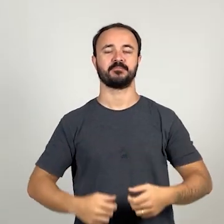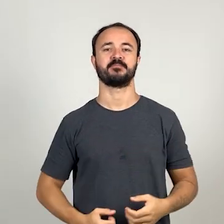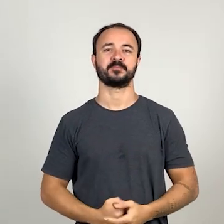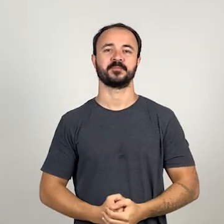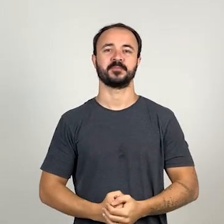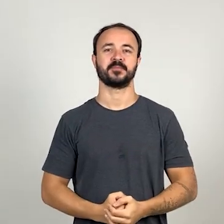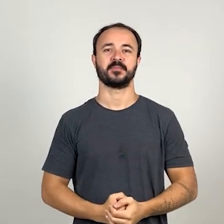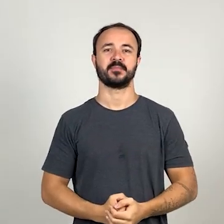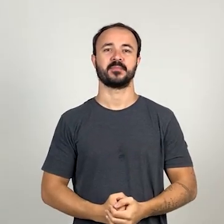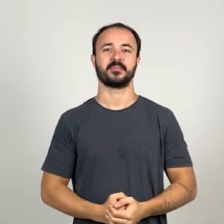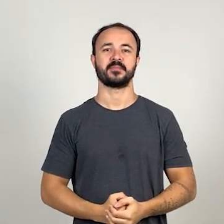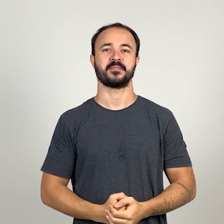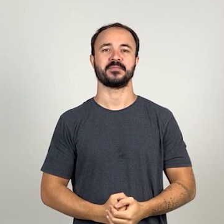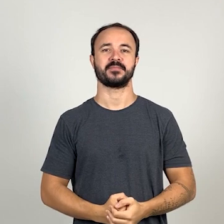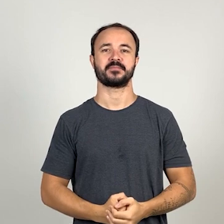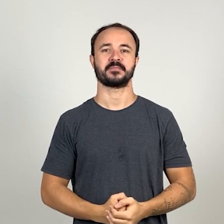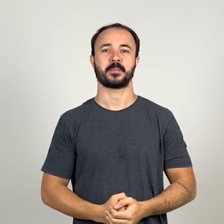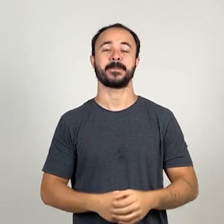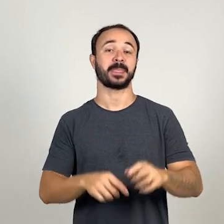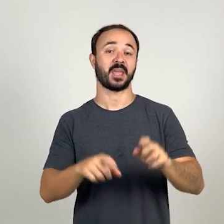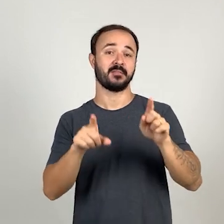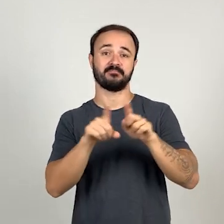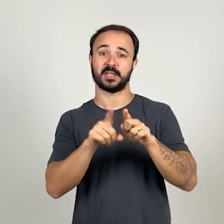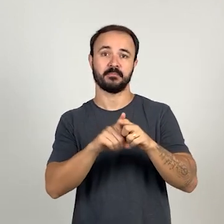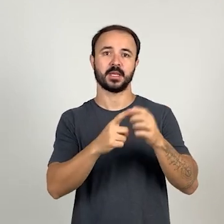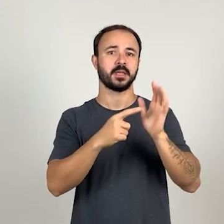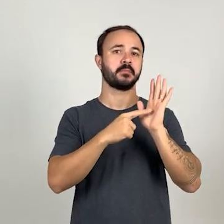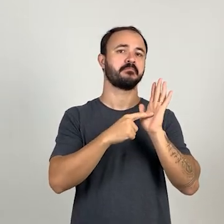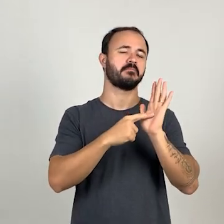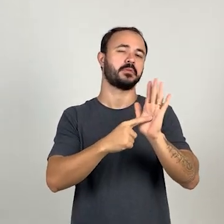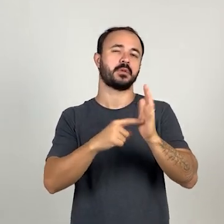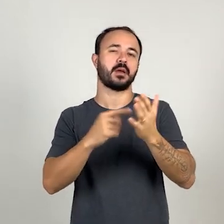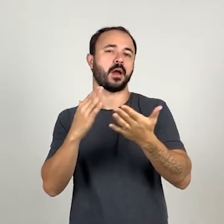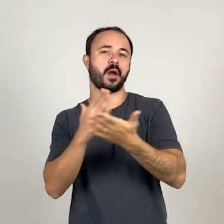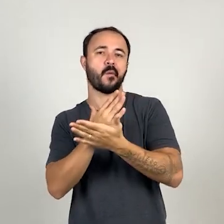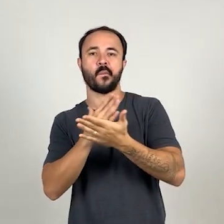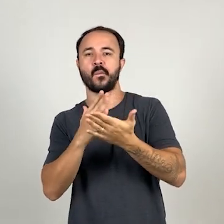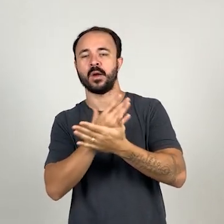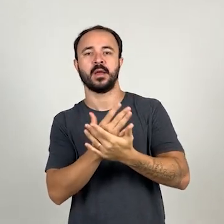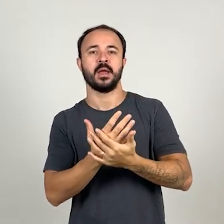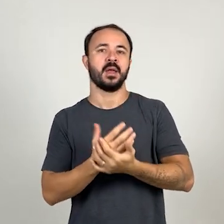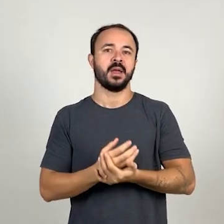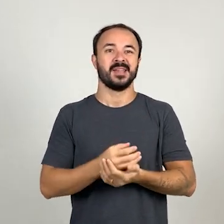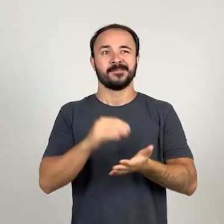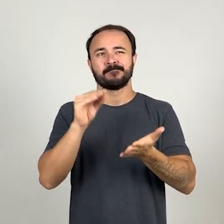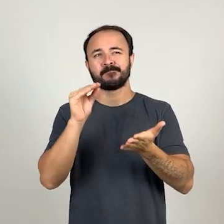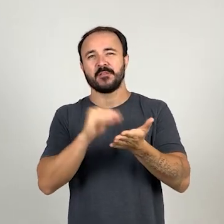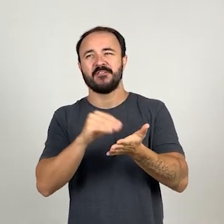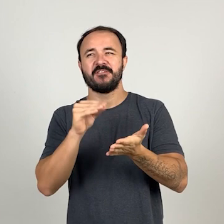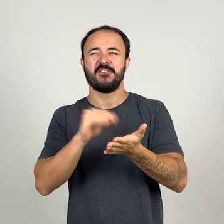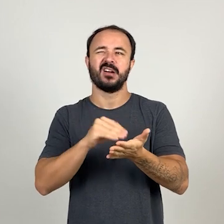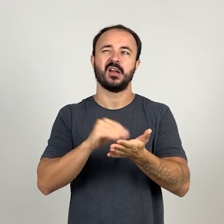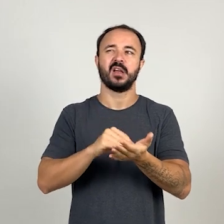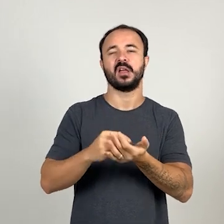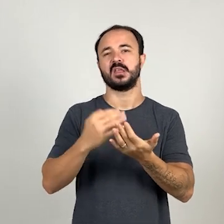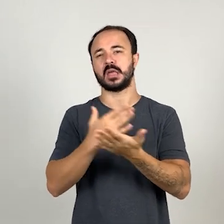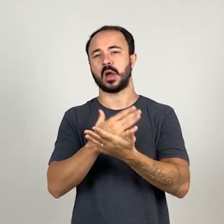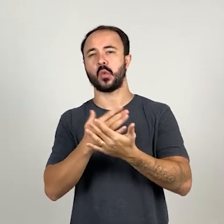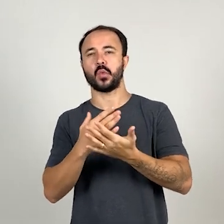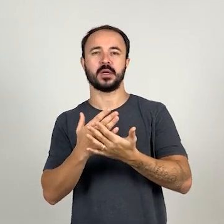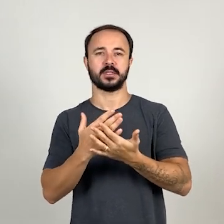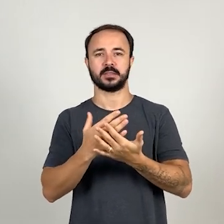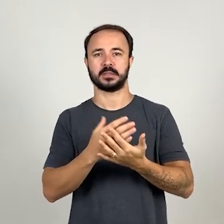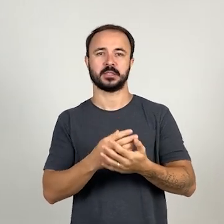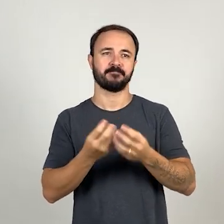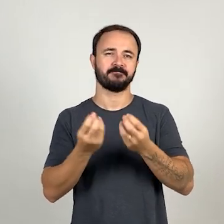Também pode ser para expressar, expressing lack of necessity, expressar a falta de uma necessidade. I don't need